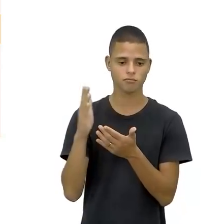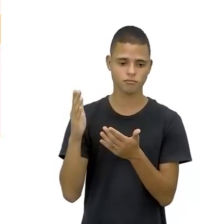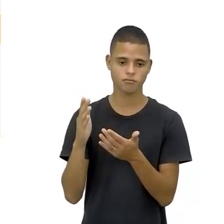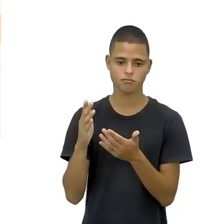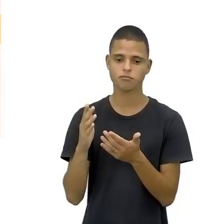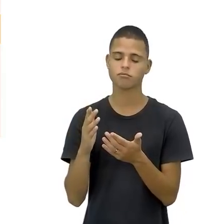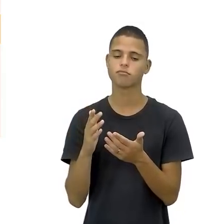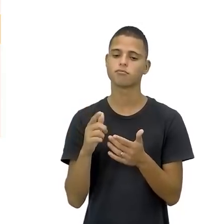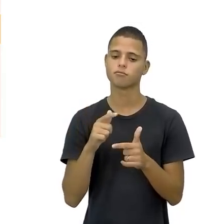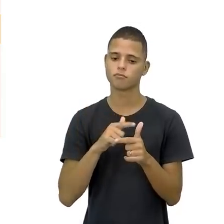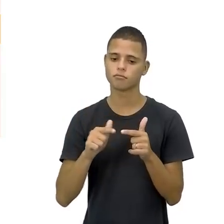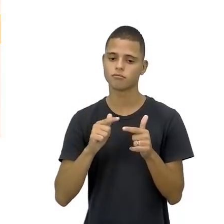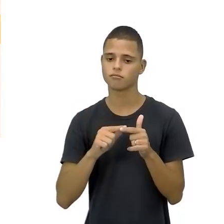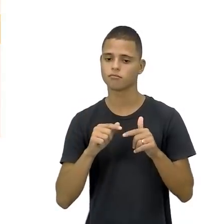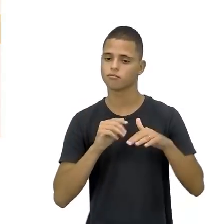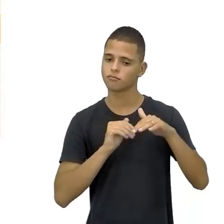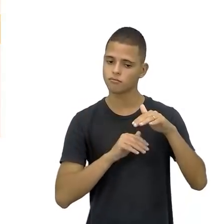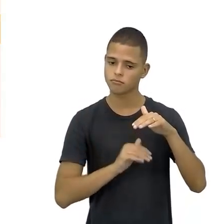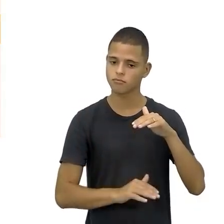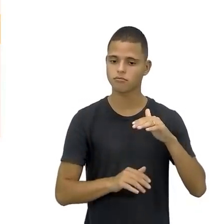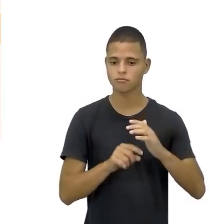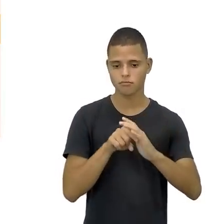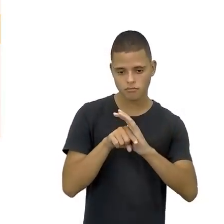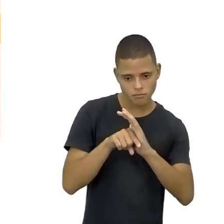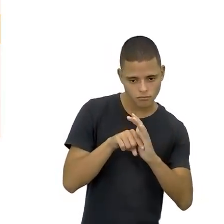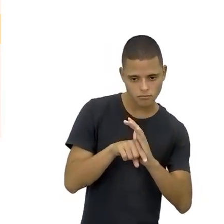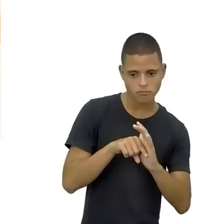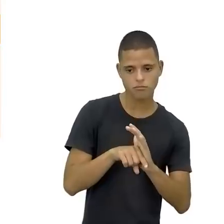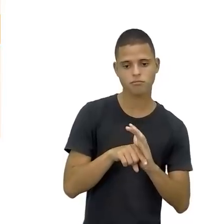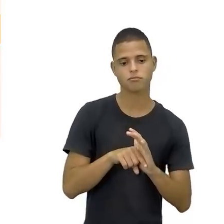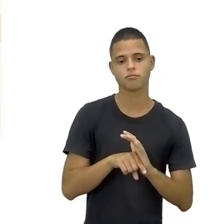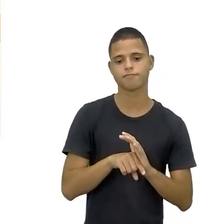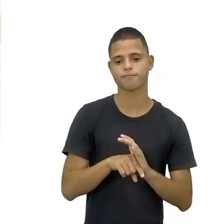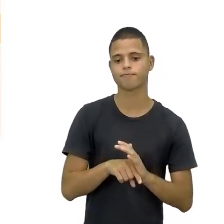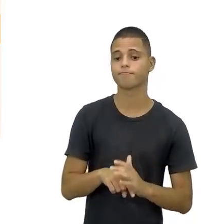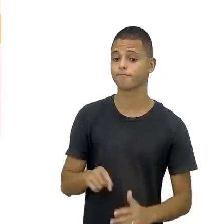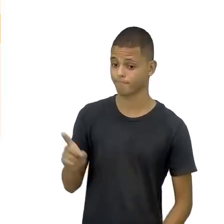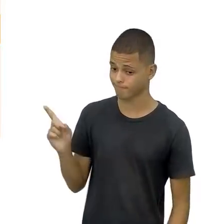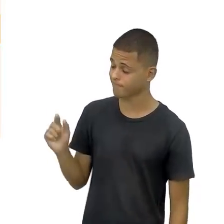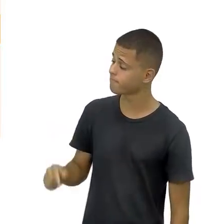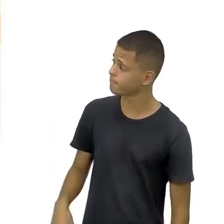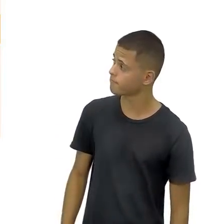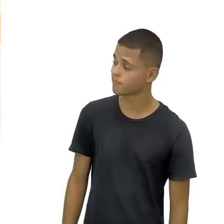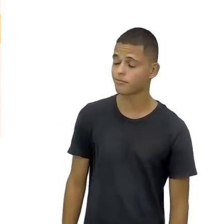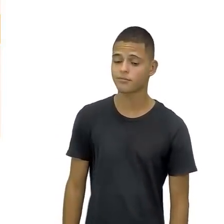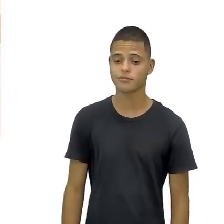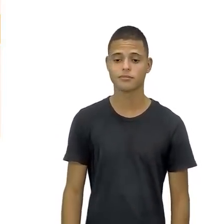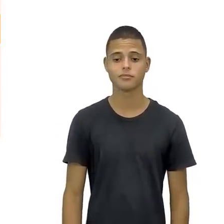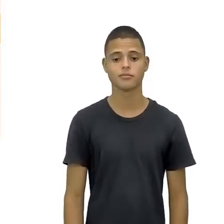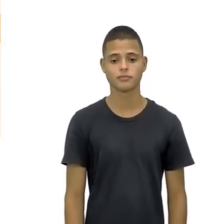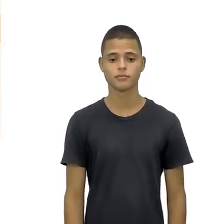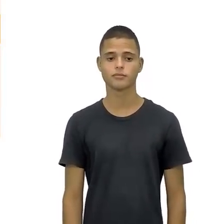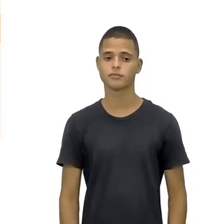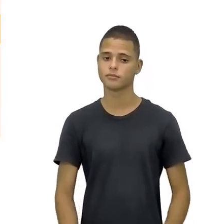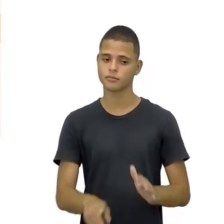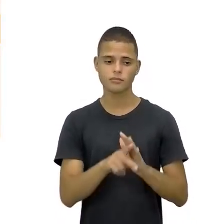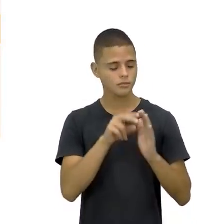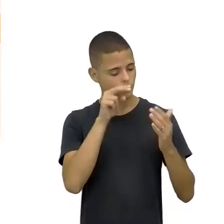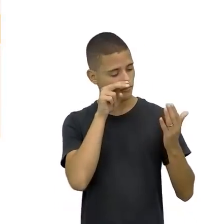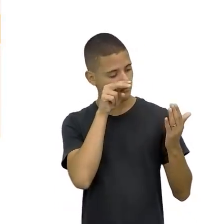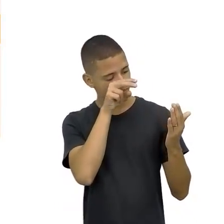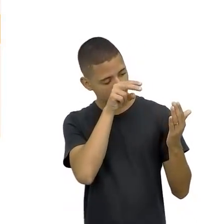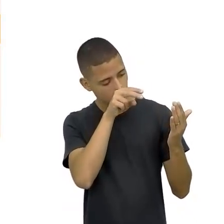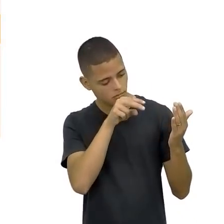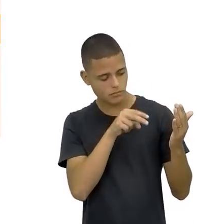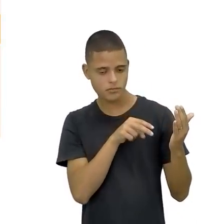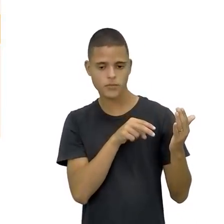envolvam dados de pesquisas. Olha lá, nós estamos falando de aquela questão da leitura, né,